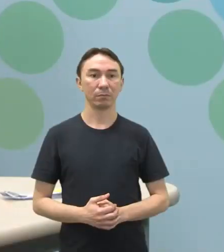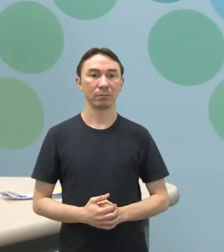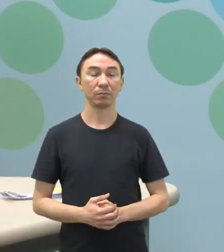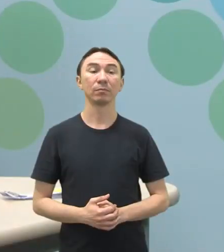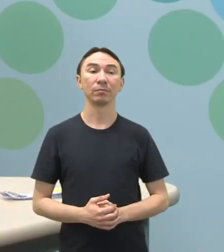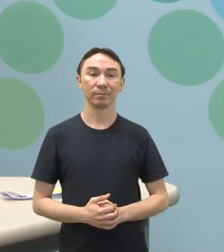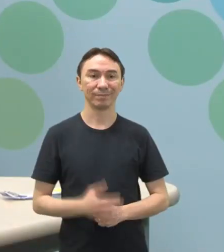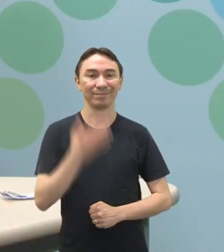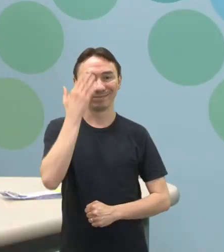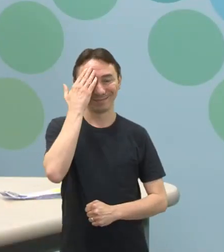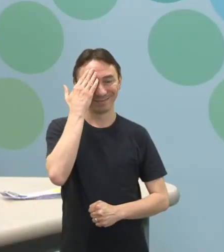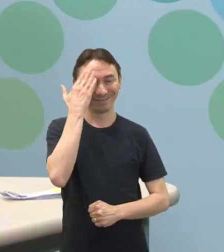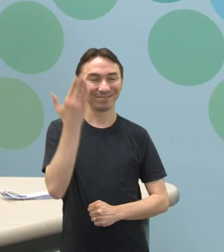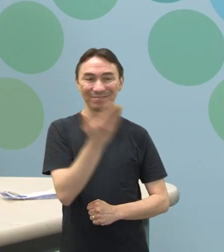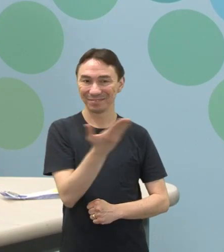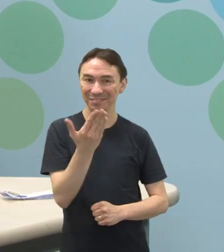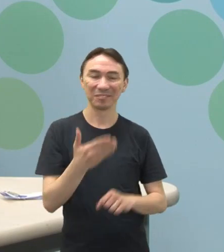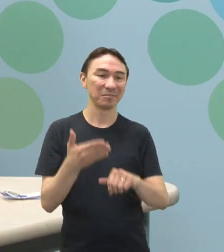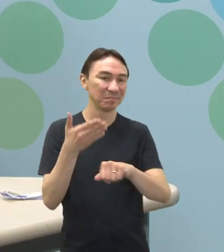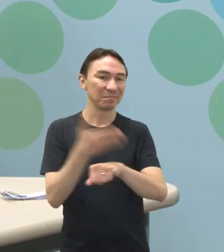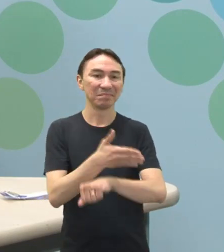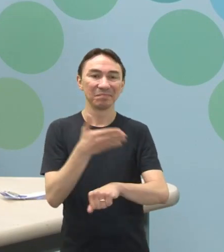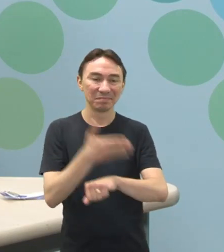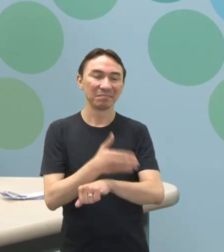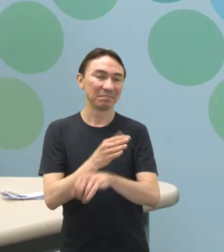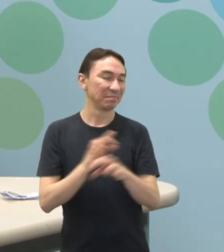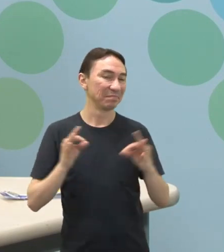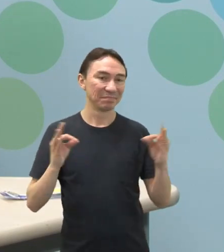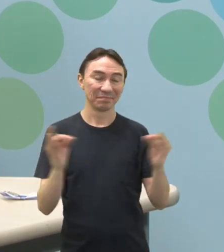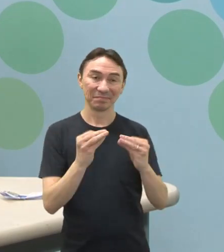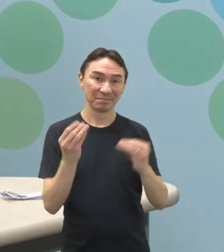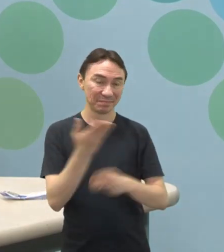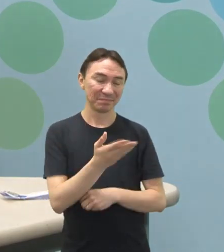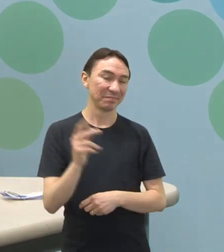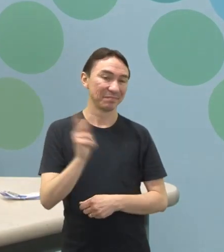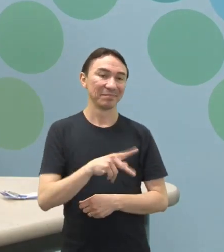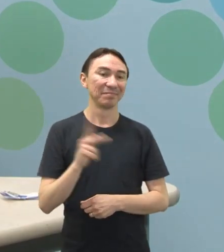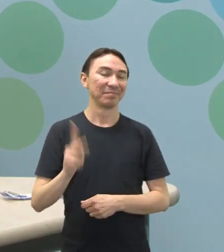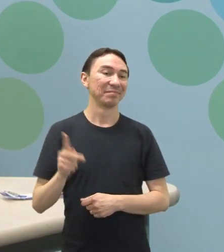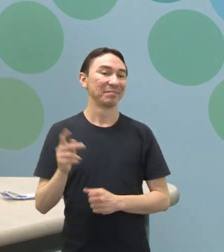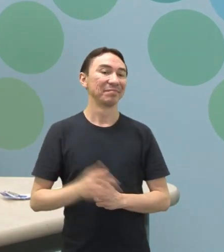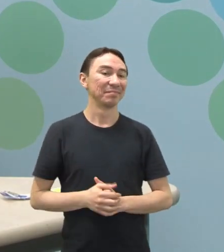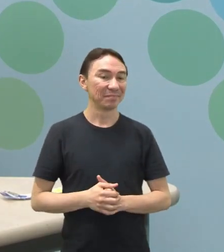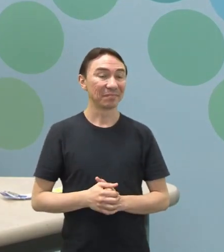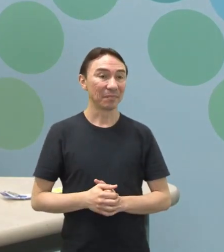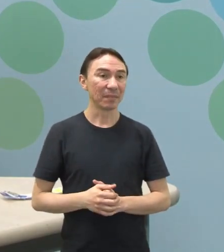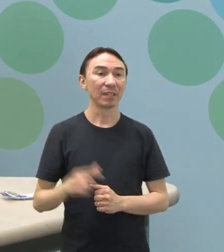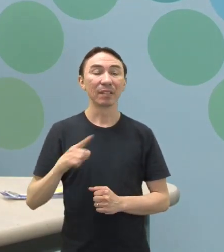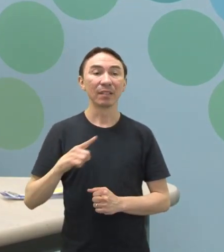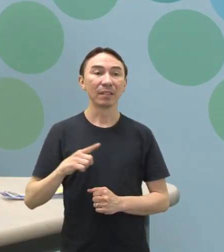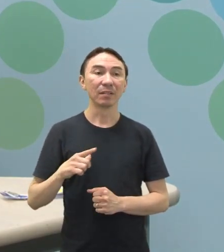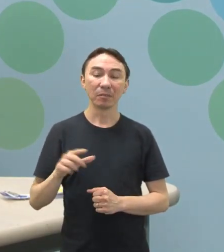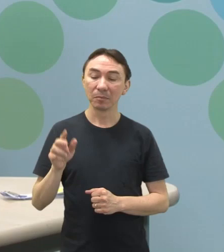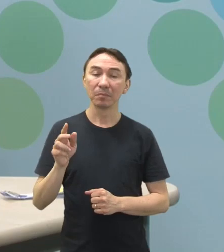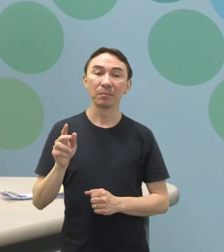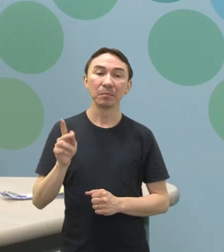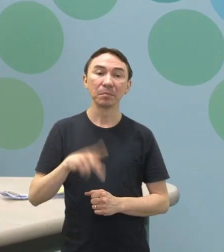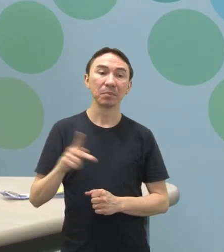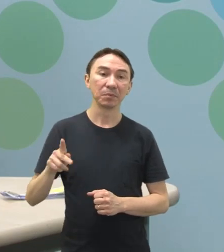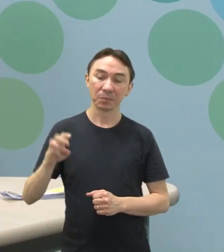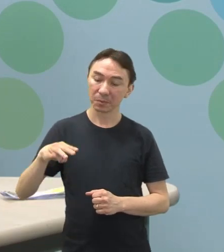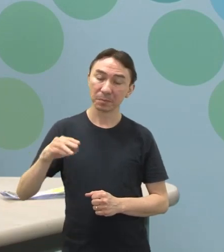é muito obrigado a participação de todos os professores É temos aqui a participação da Professora